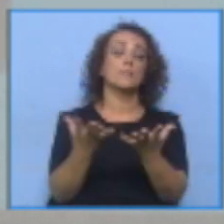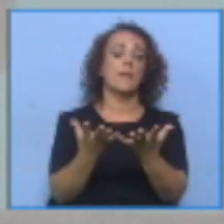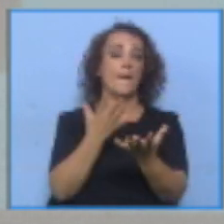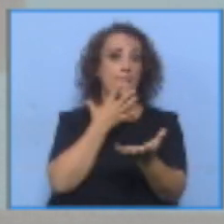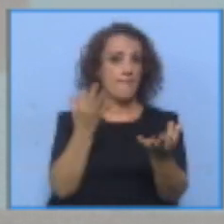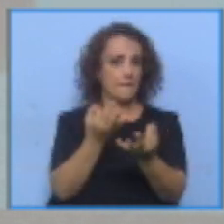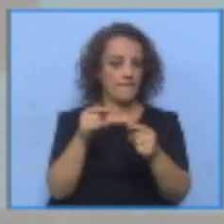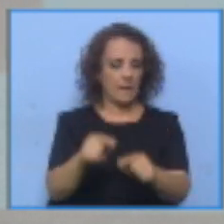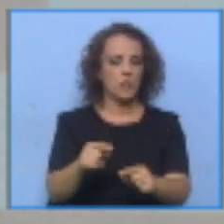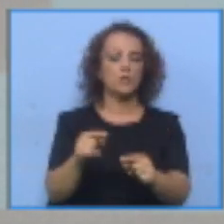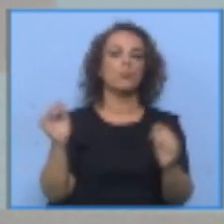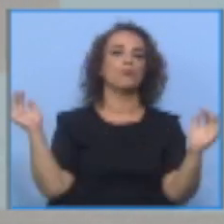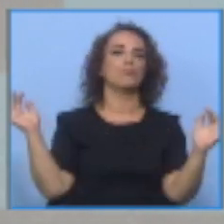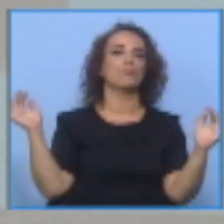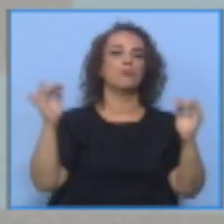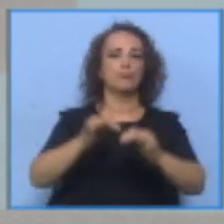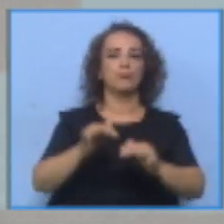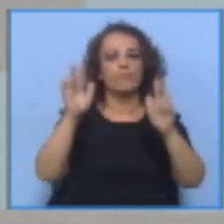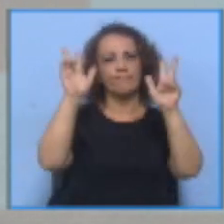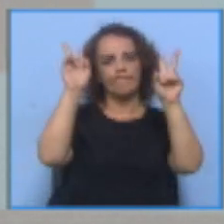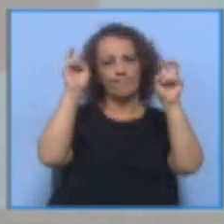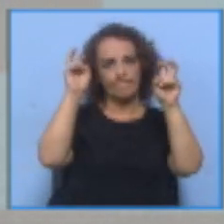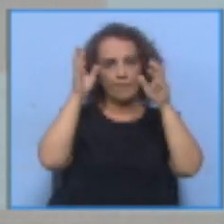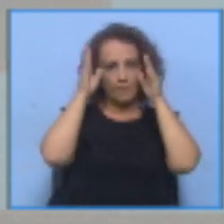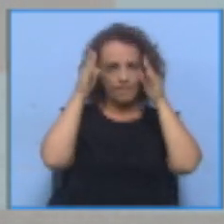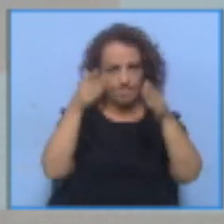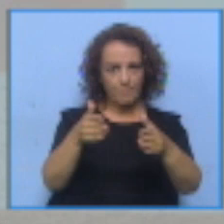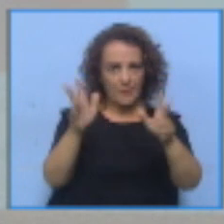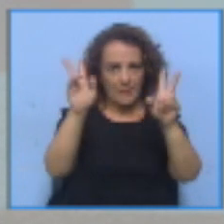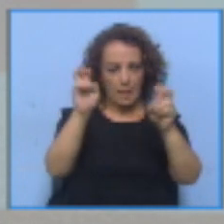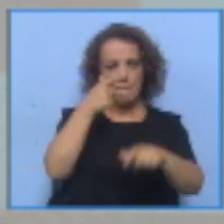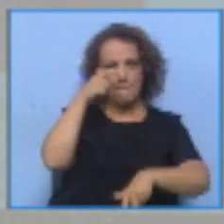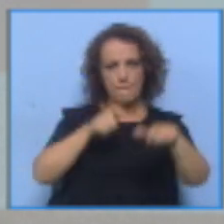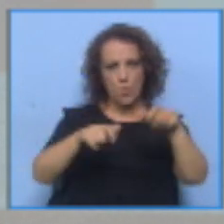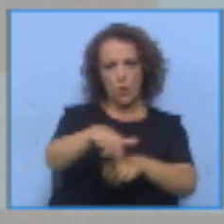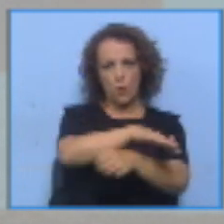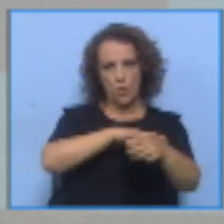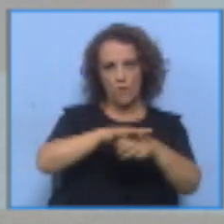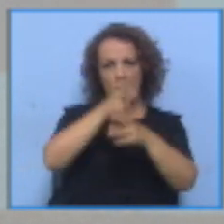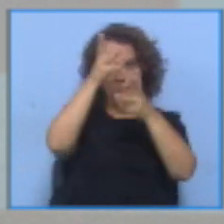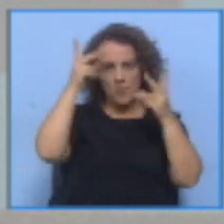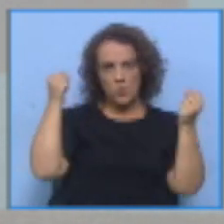sínodo que se concentra na Amazónia e nesta realidade deste povo e desta região,